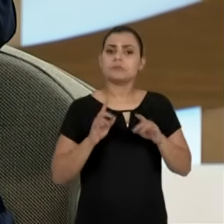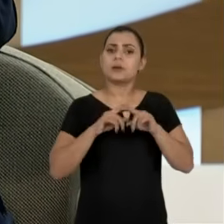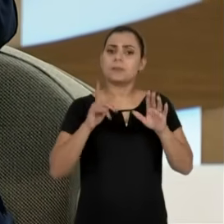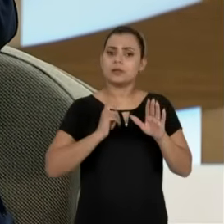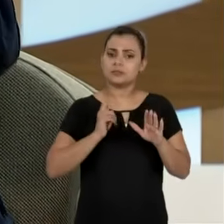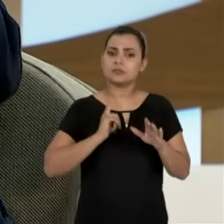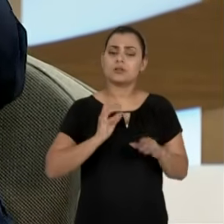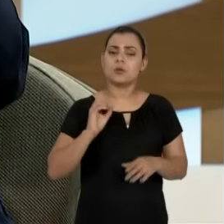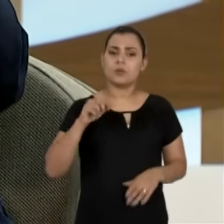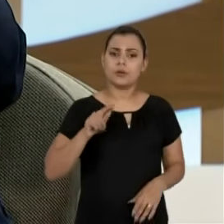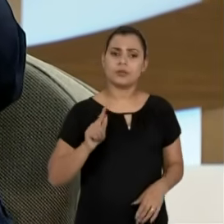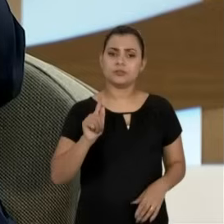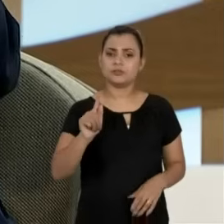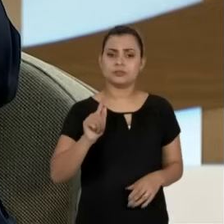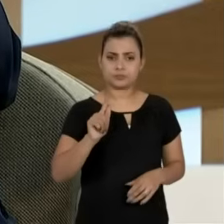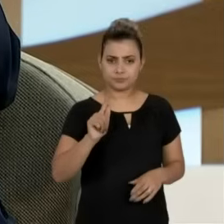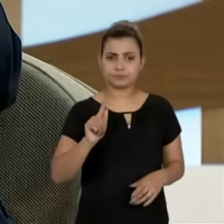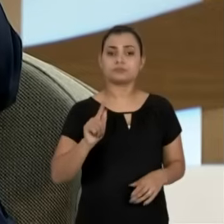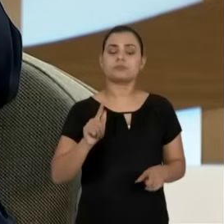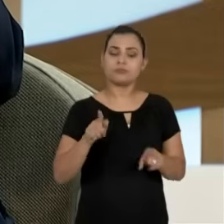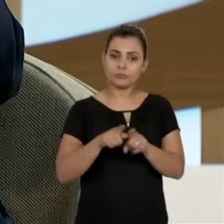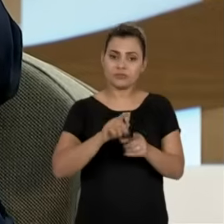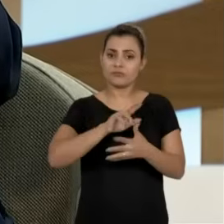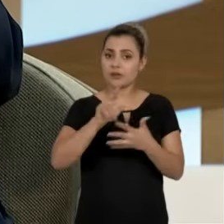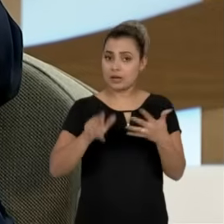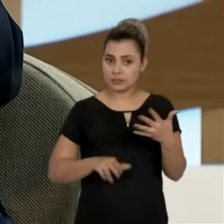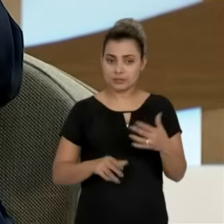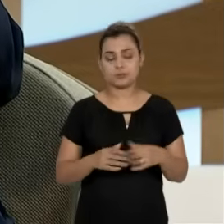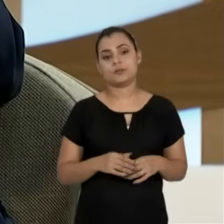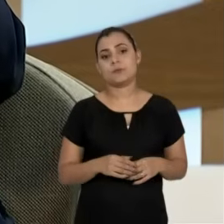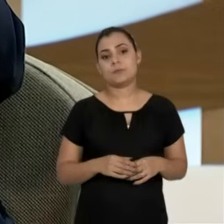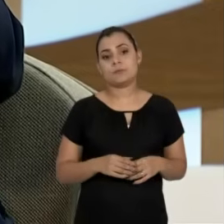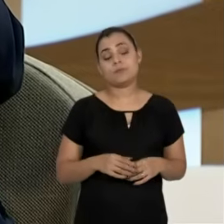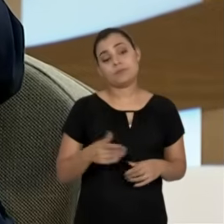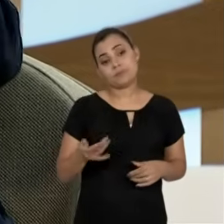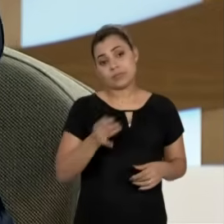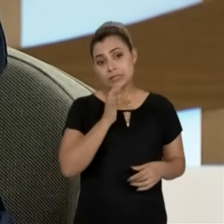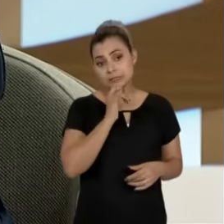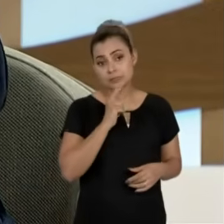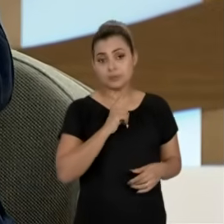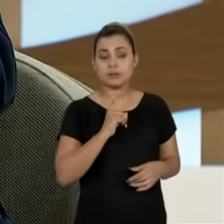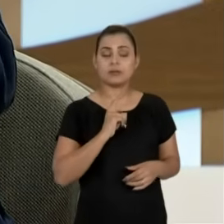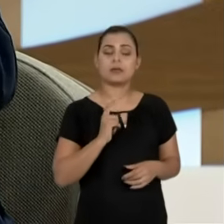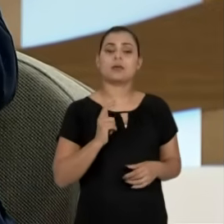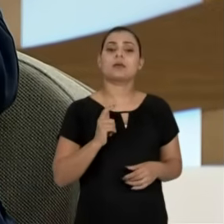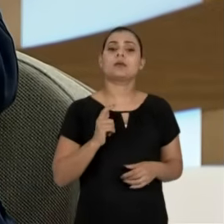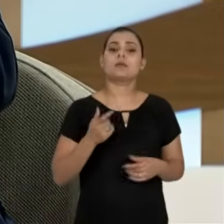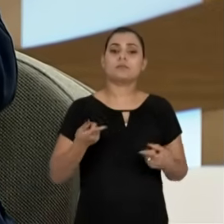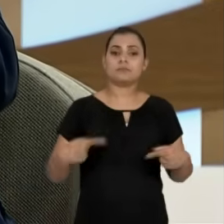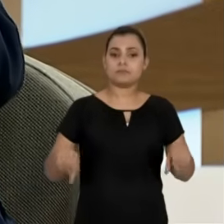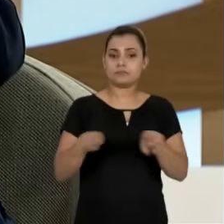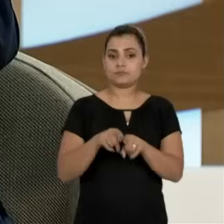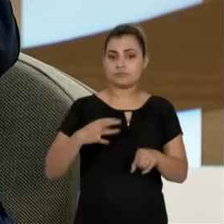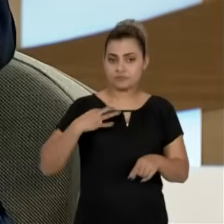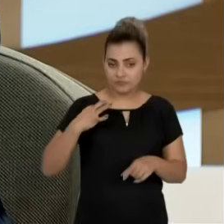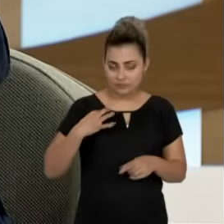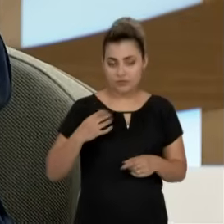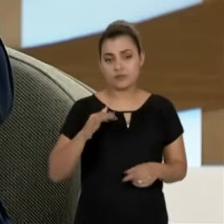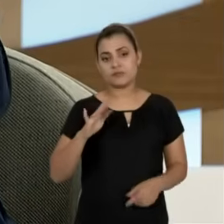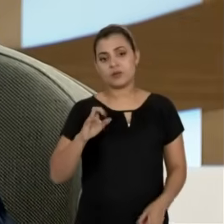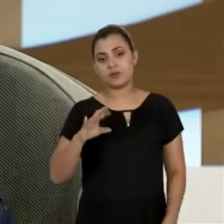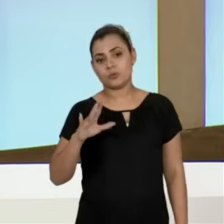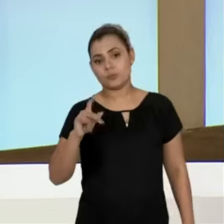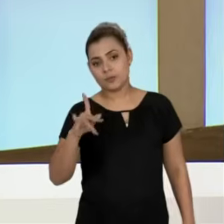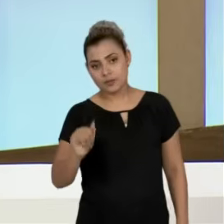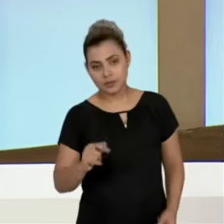várias organizações cooperantes, né? Então, você tem filantrópicas, você tem umas que gostam de apoiar a